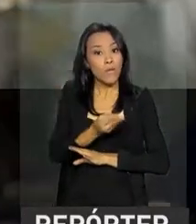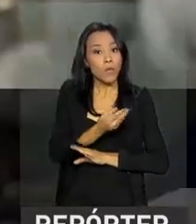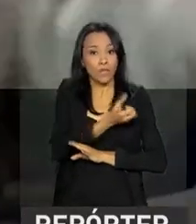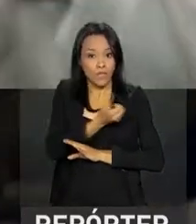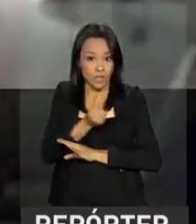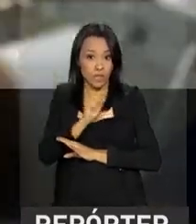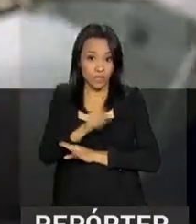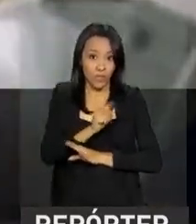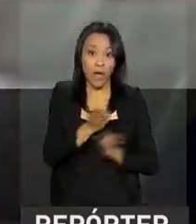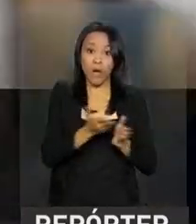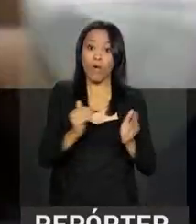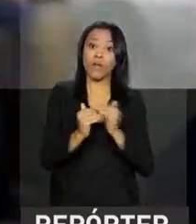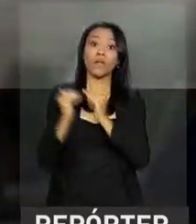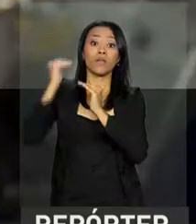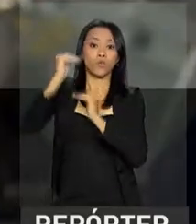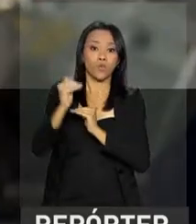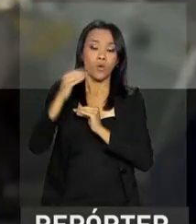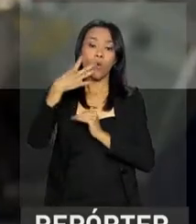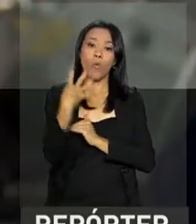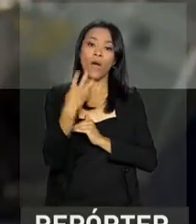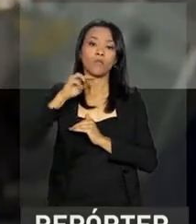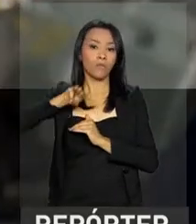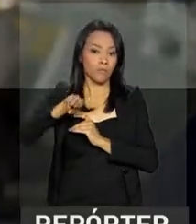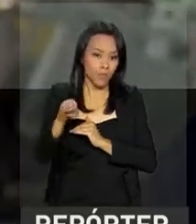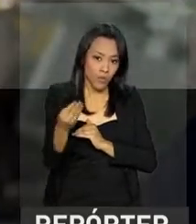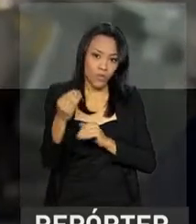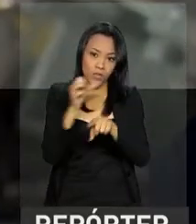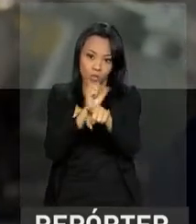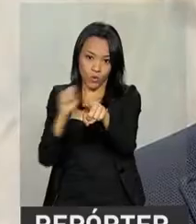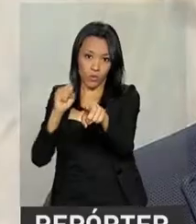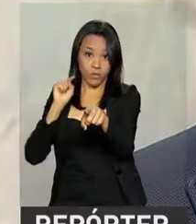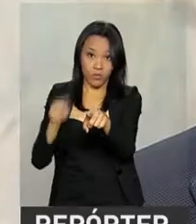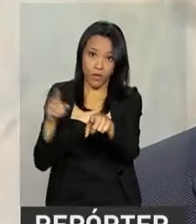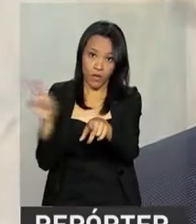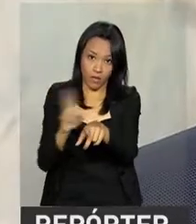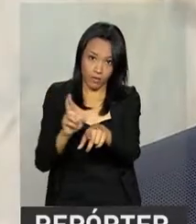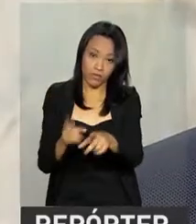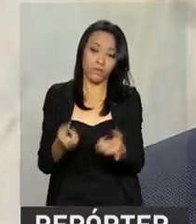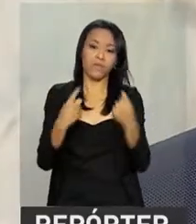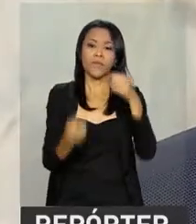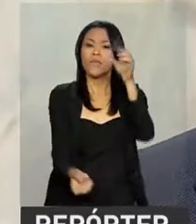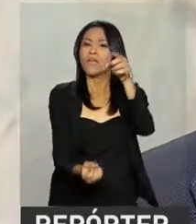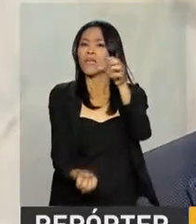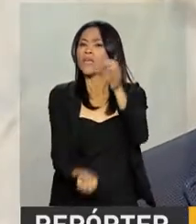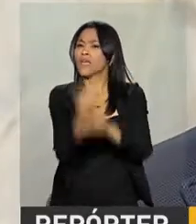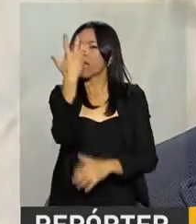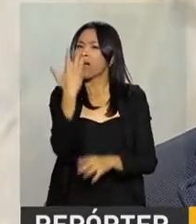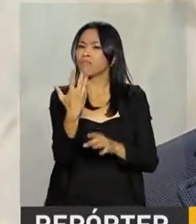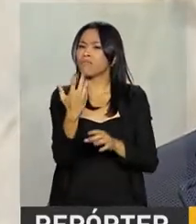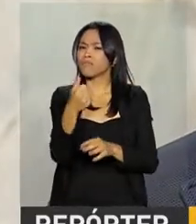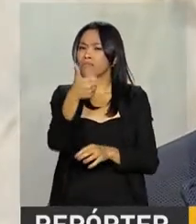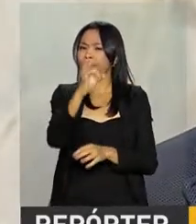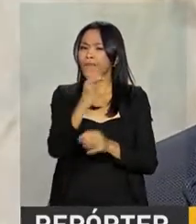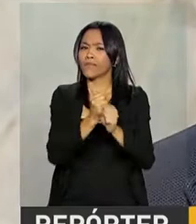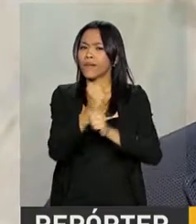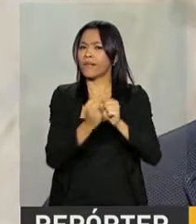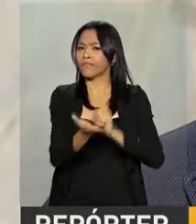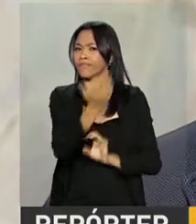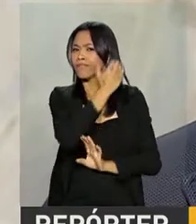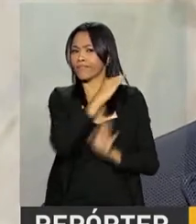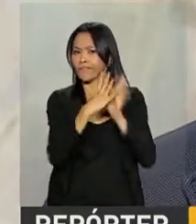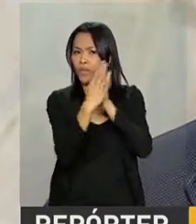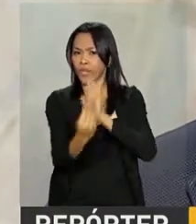mil passou para 4 milhões e 800 mil reais criado há dez anos o supersimples reúne hoje